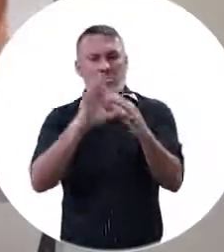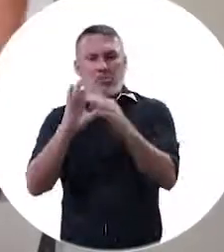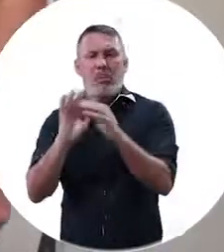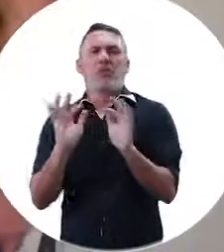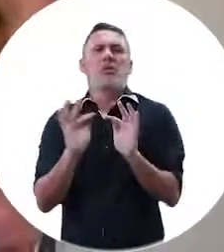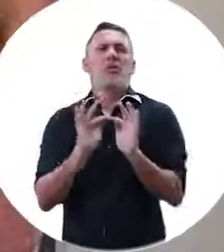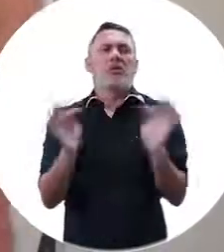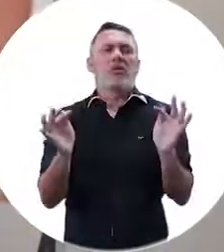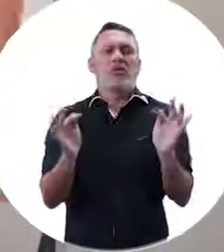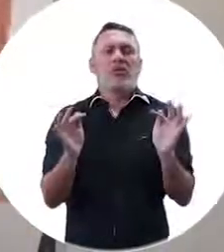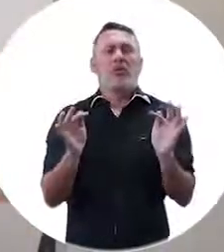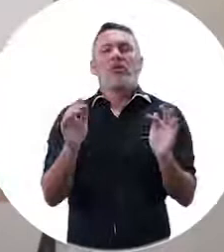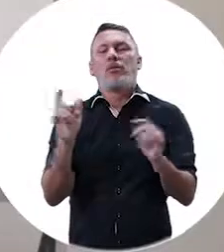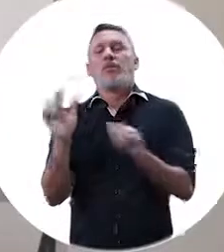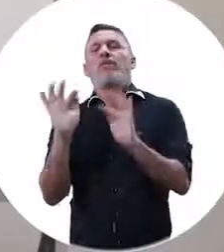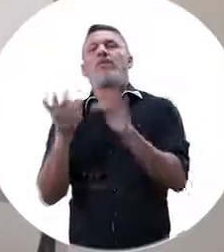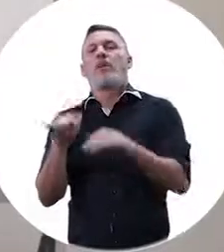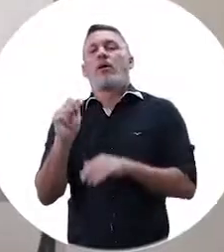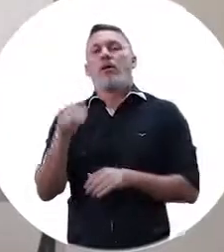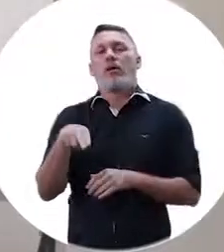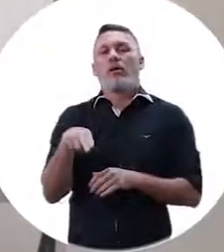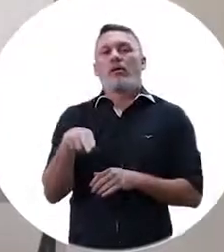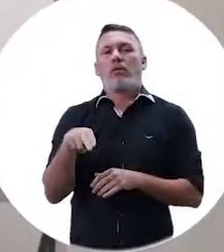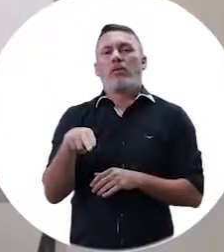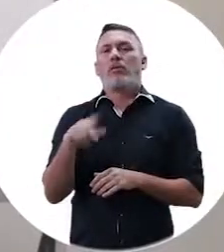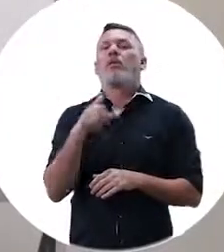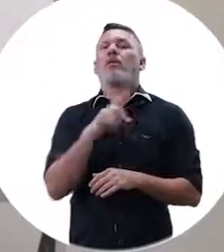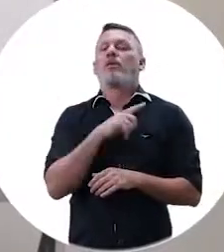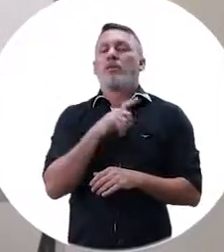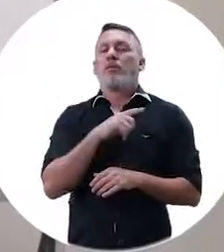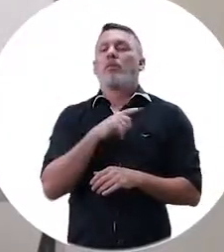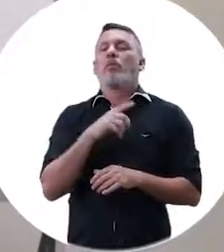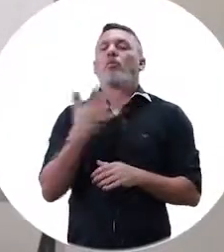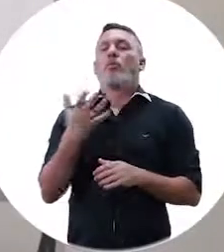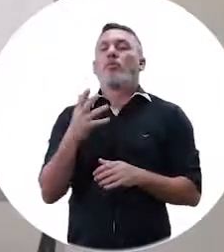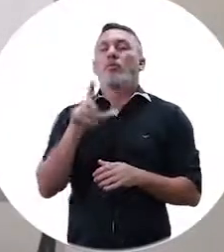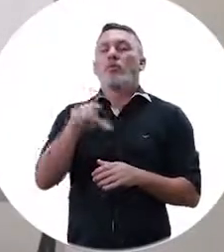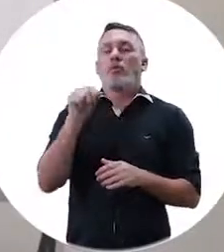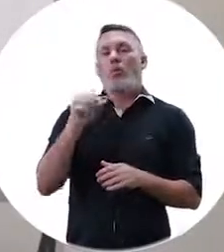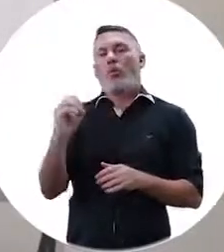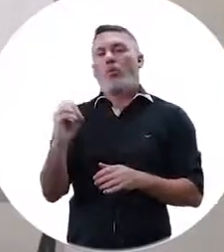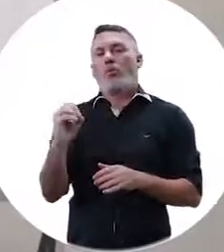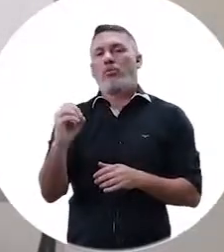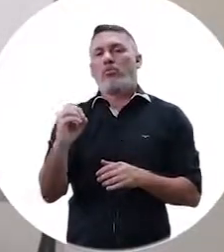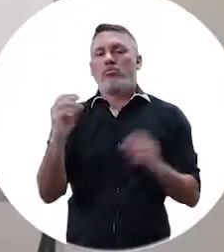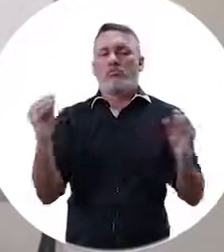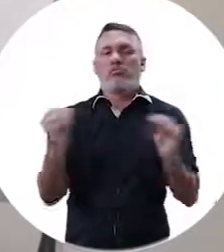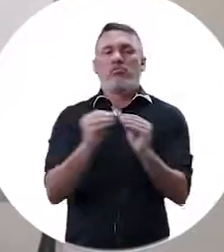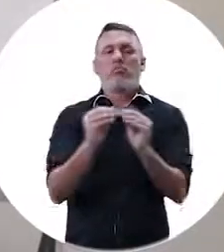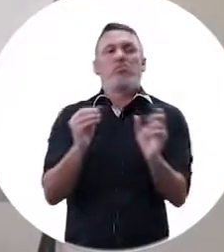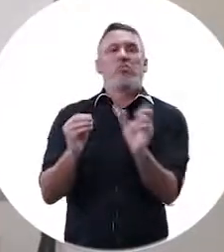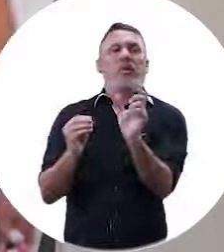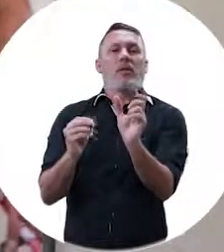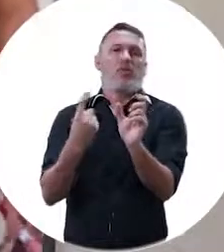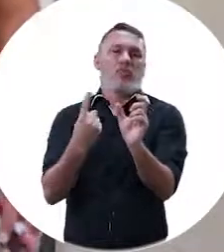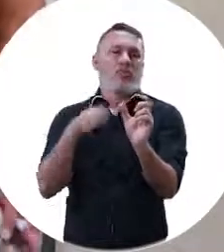Somente ligação simples em fixo. An. Terminação de hidrocarboneto.